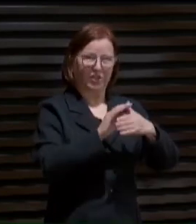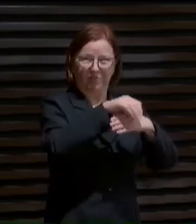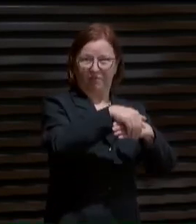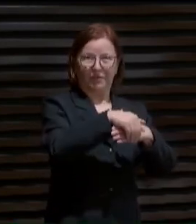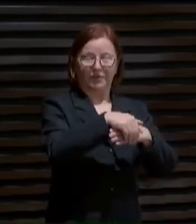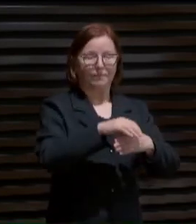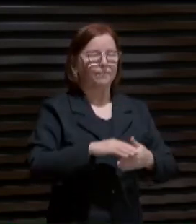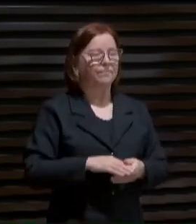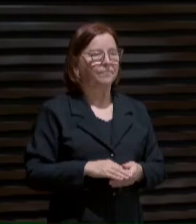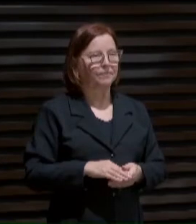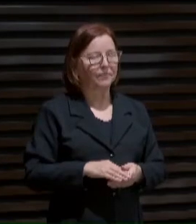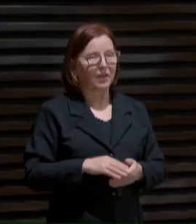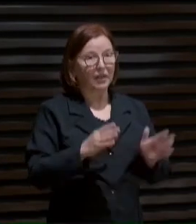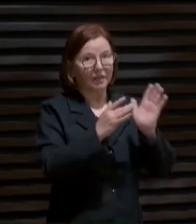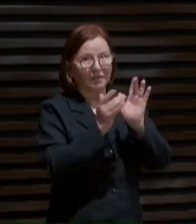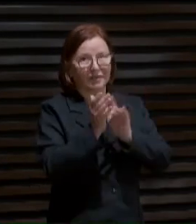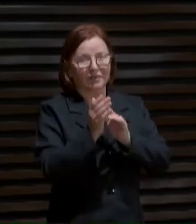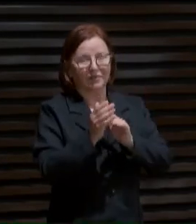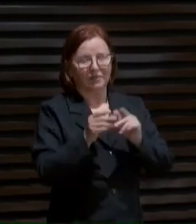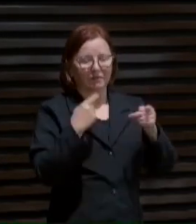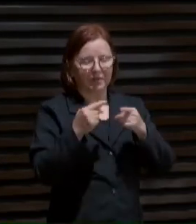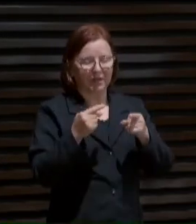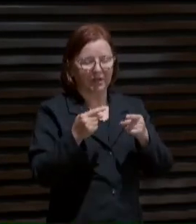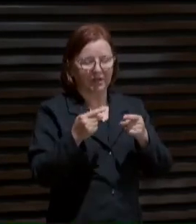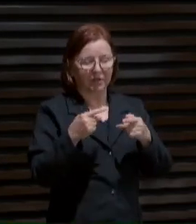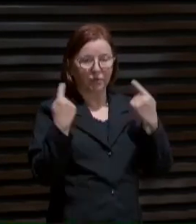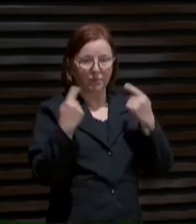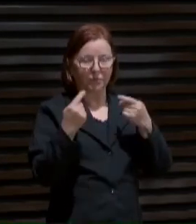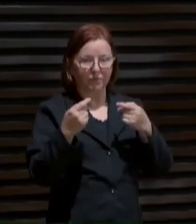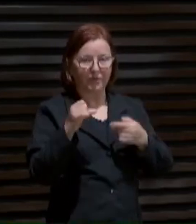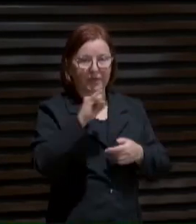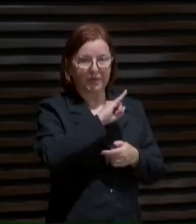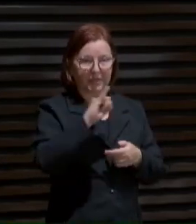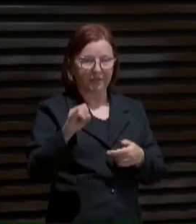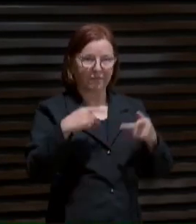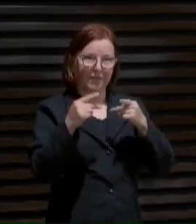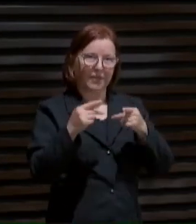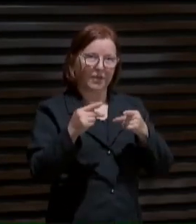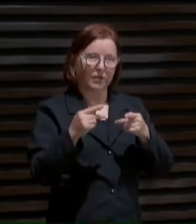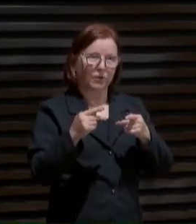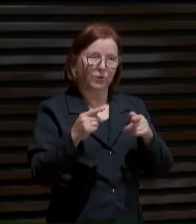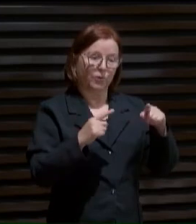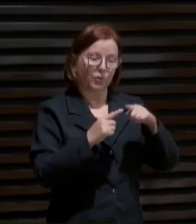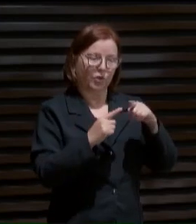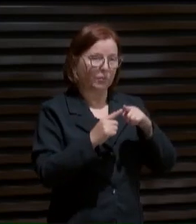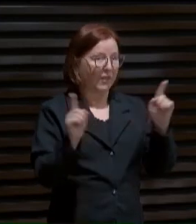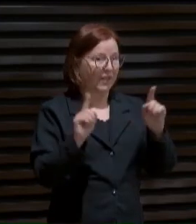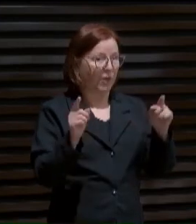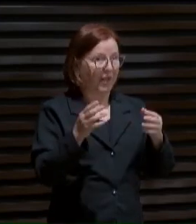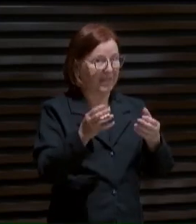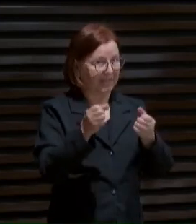lembrar do profeta Isaías referiu-se a um tipo inaceitável de adoração a Deus ele diz